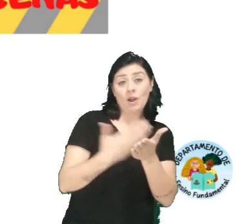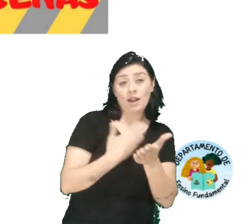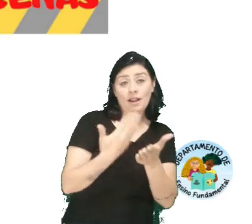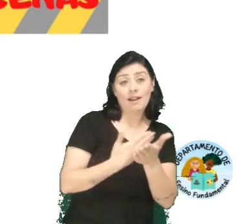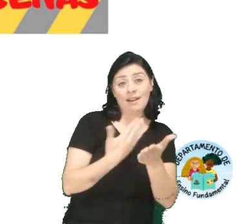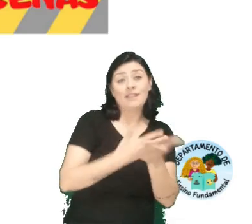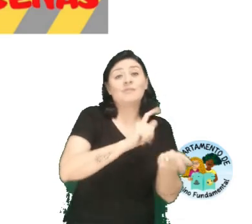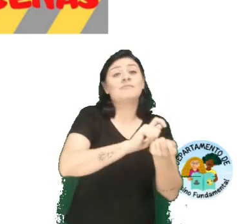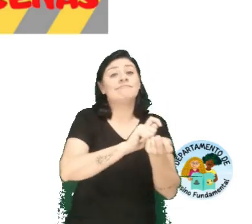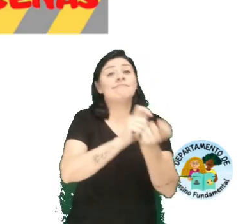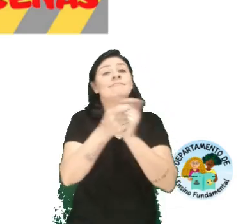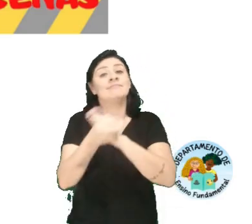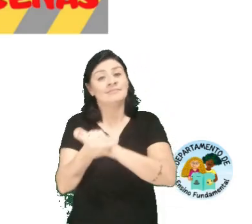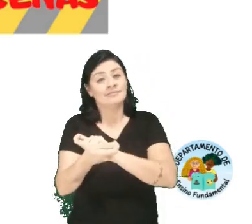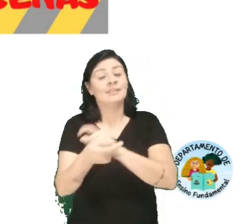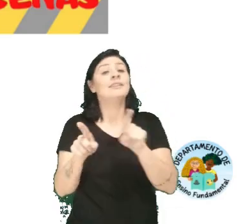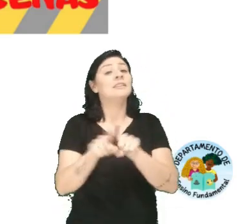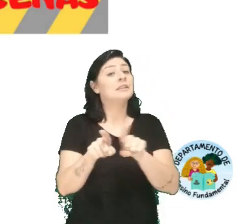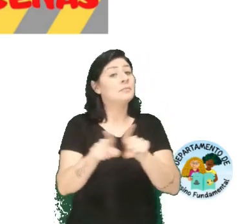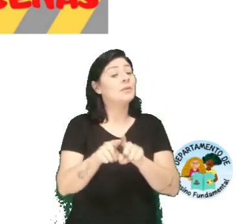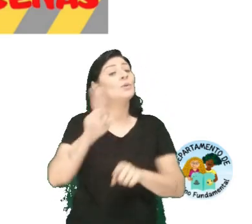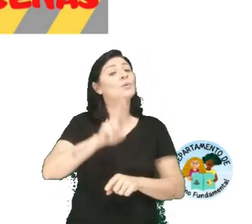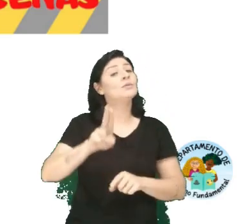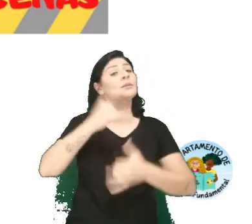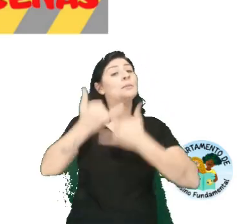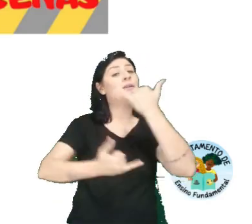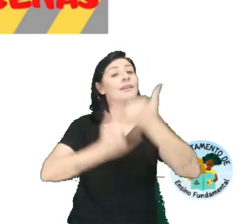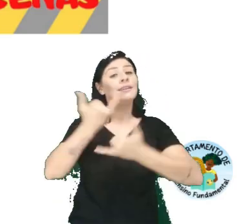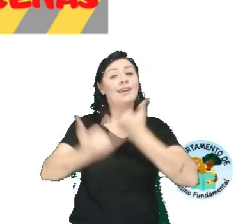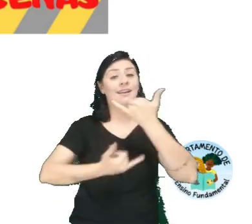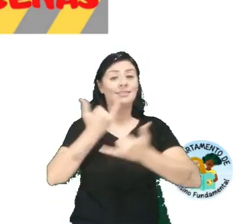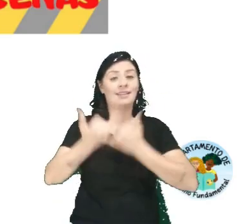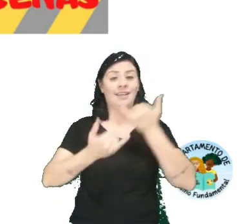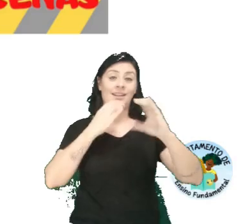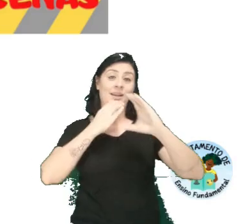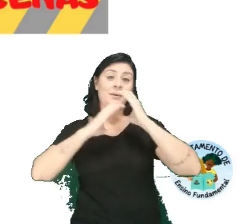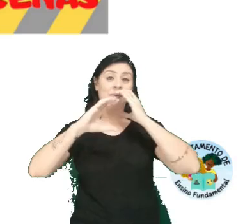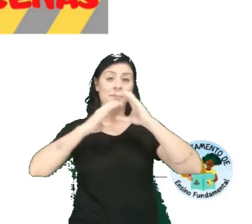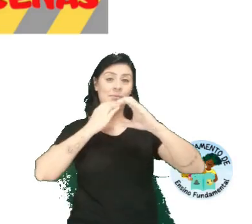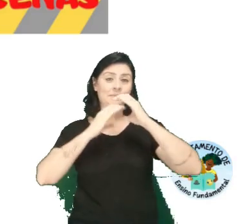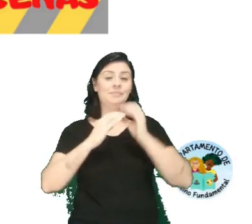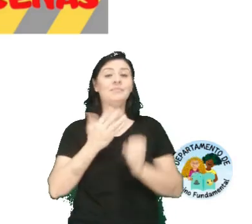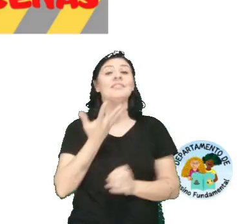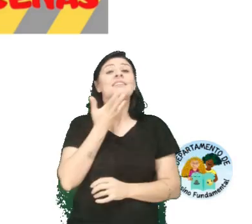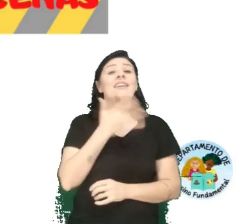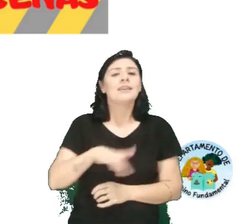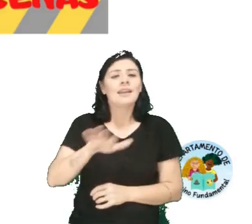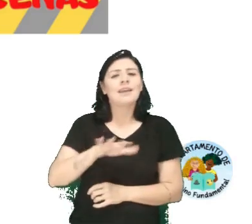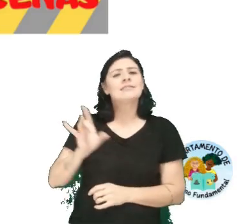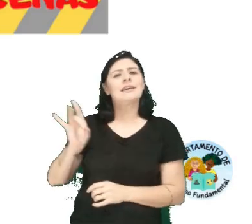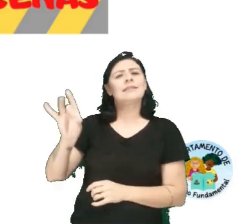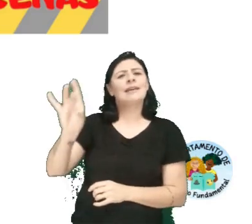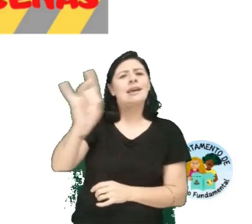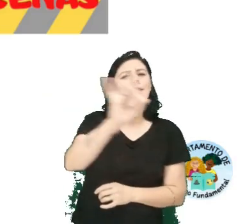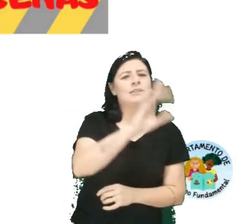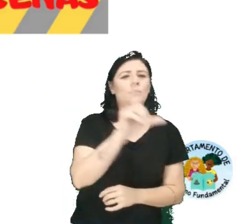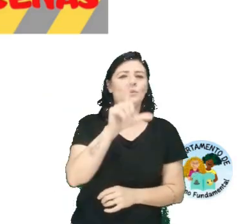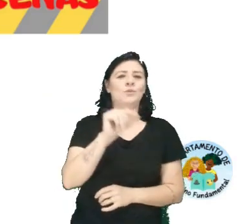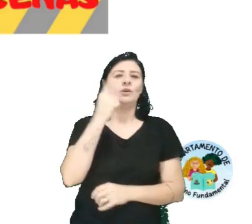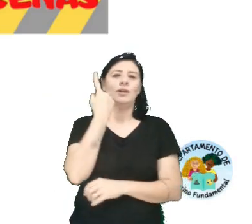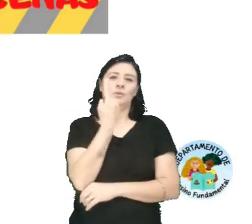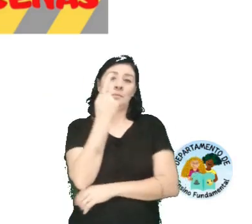Fala, a partir de uma brincadeira cantada. Então, cada uma das crianças escolheu uma